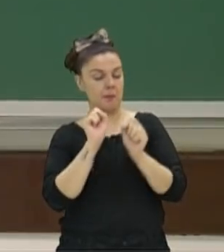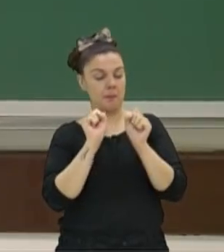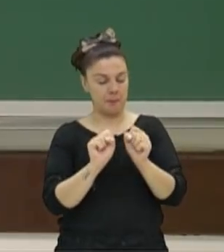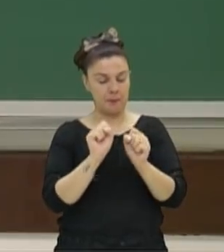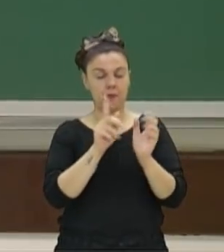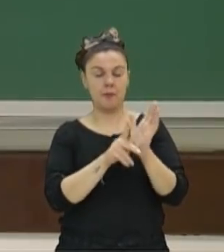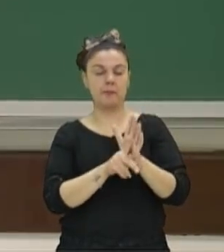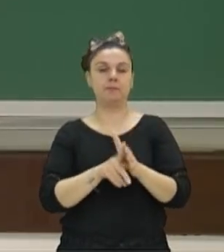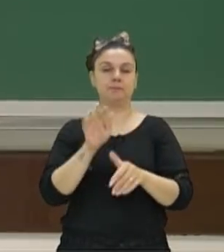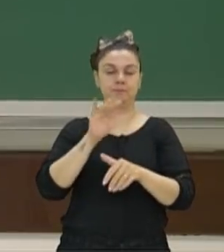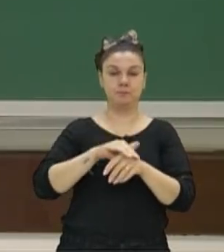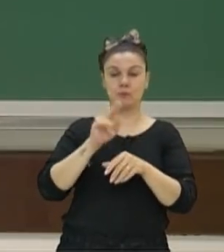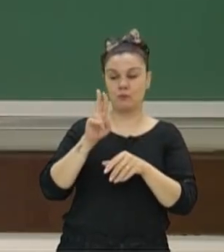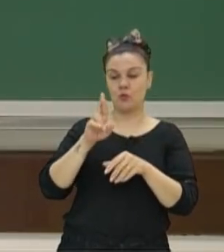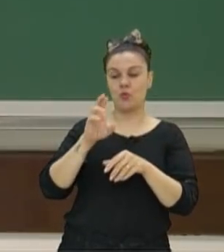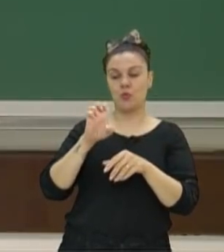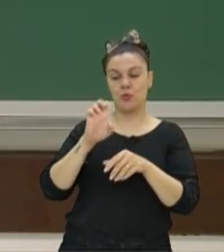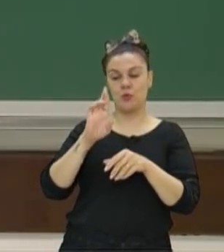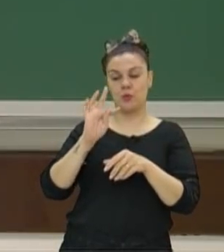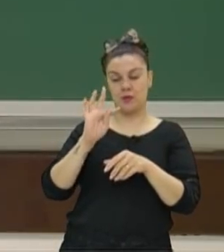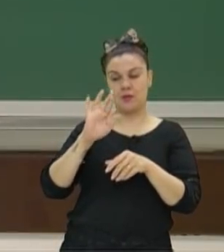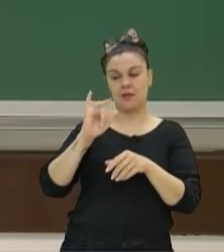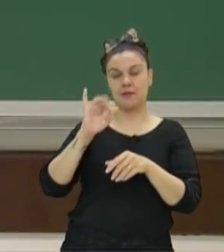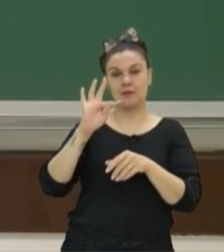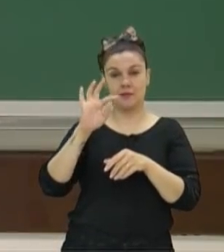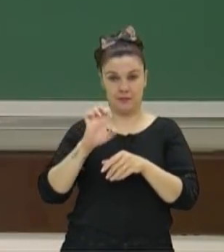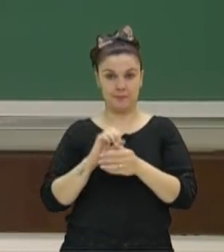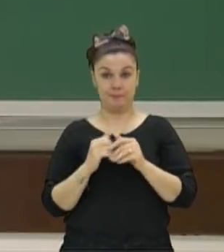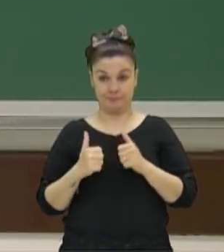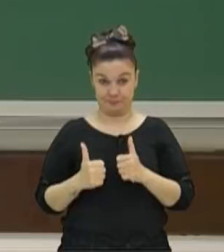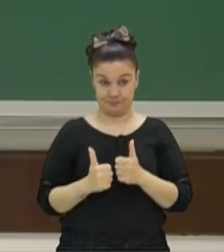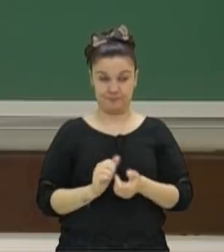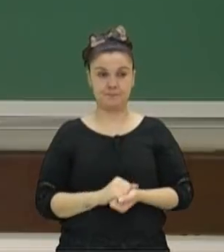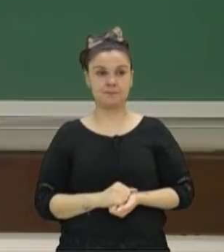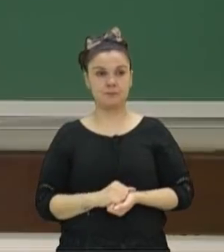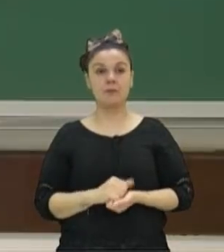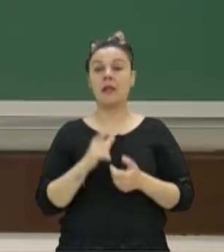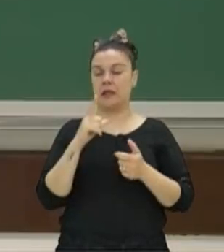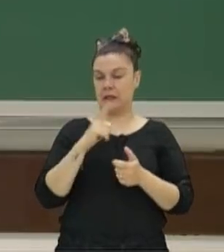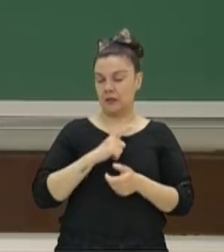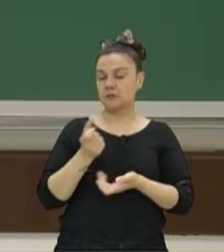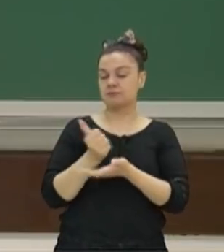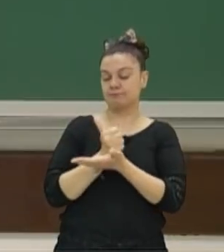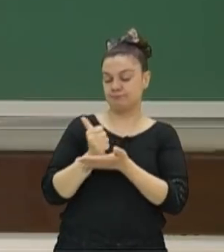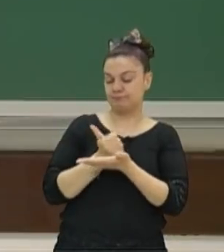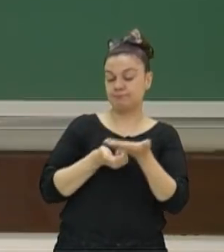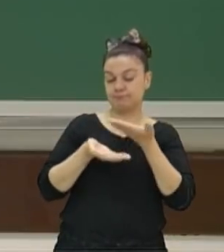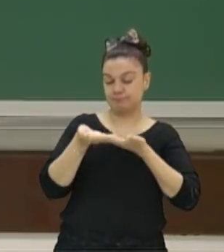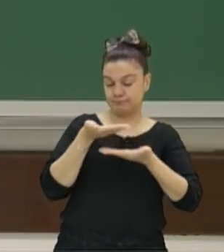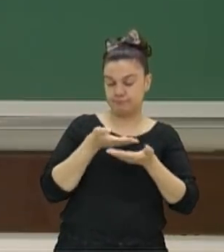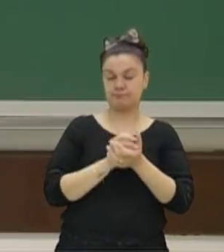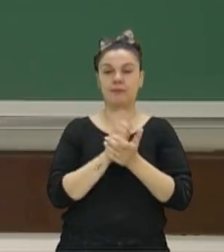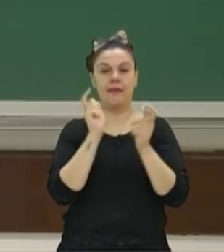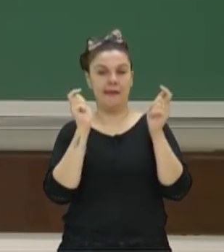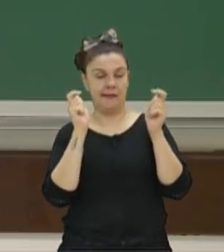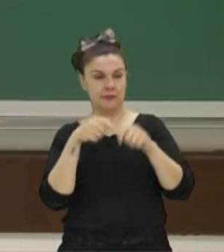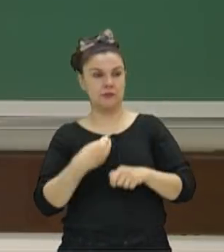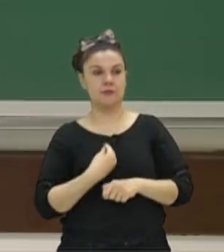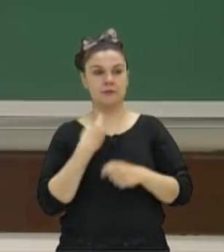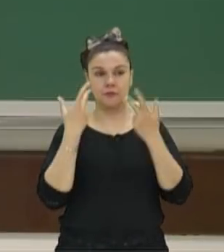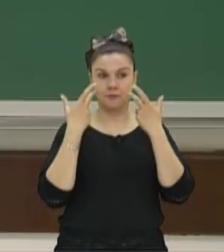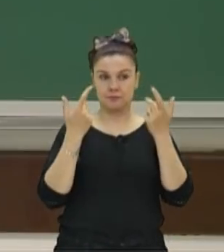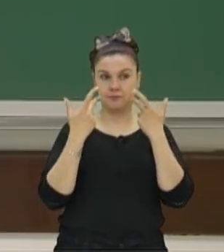ser infecções ou inflamações na uretra, tá? Tem cura, tem tratamento, né? Dá para levar uma